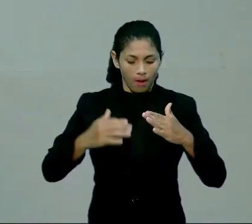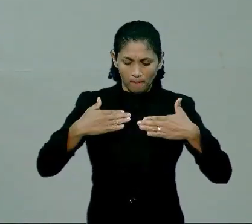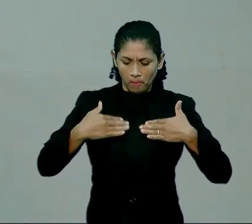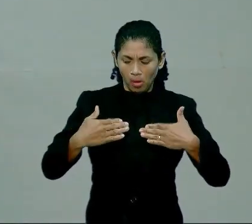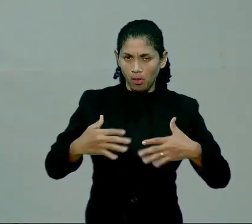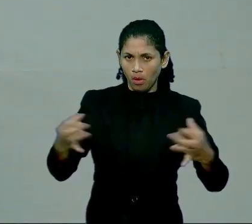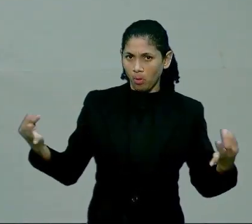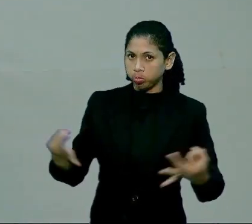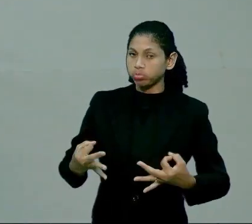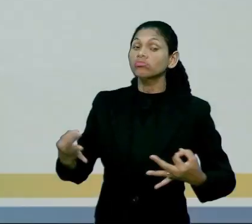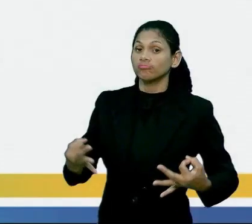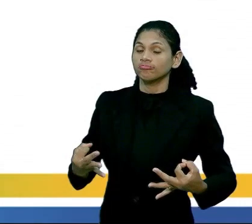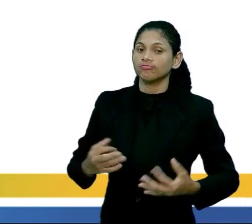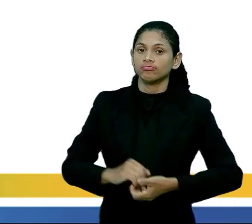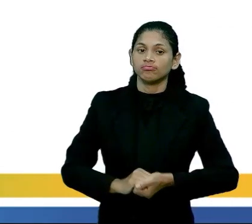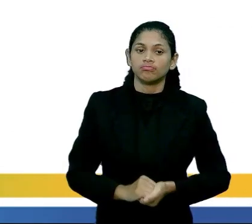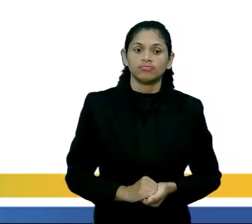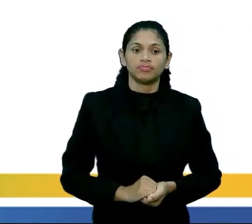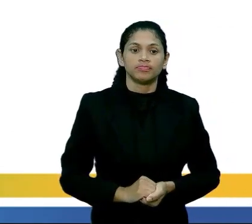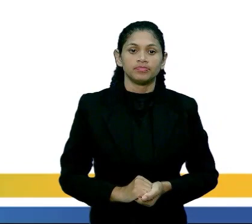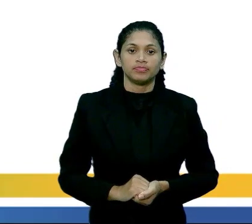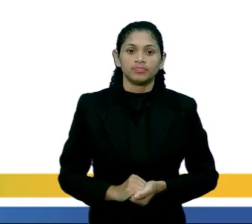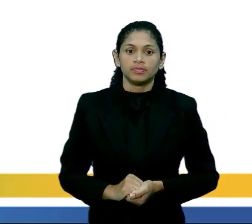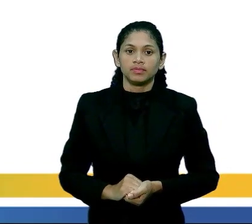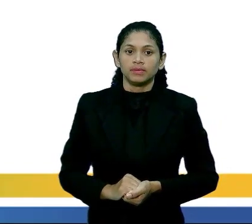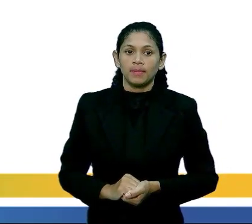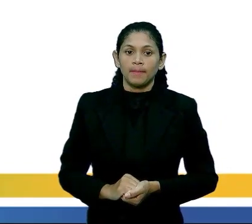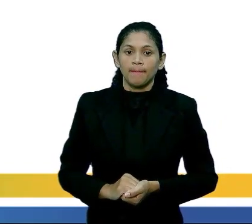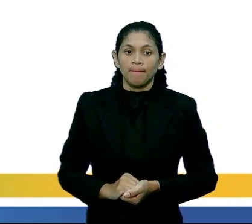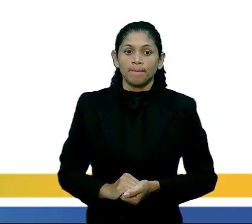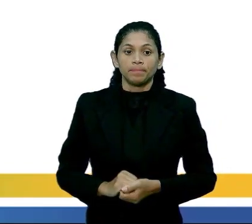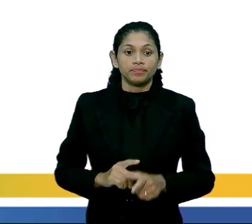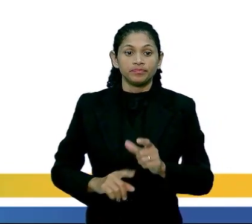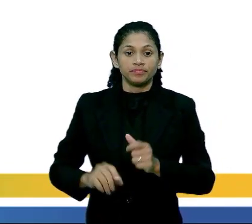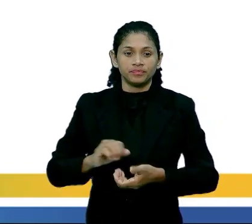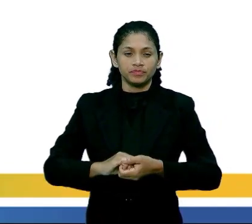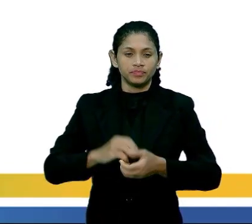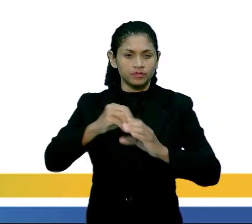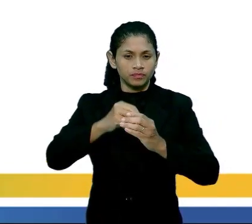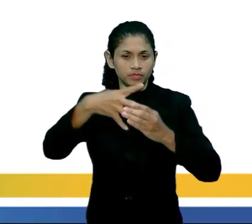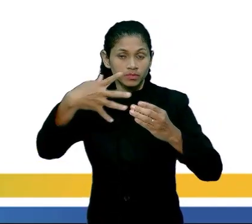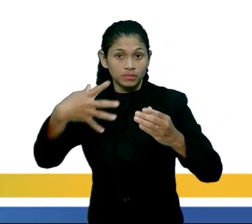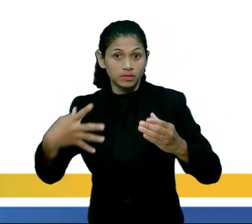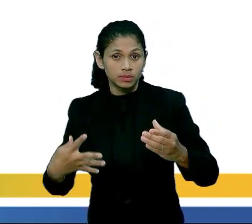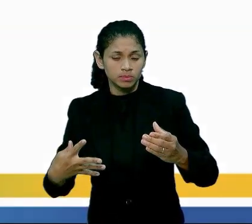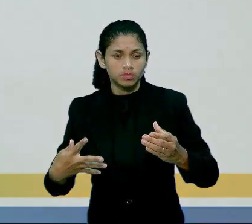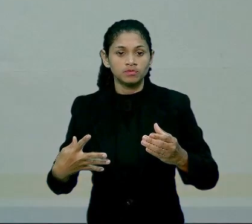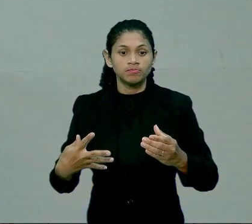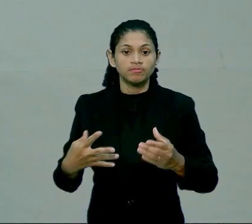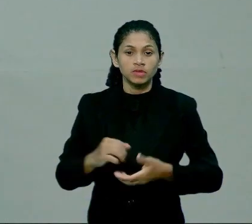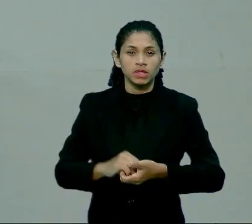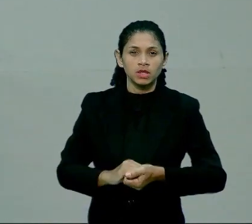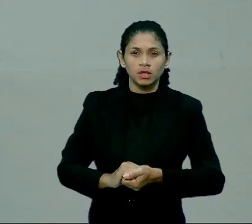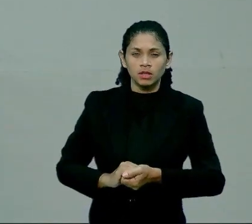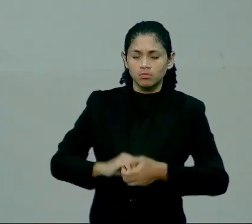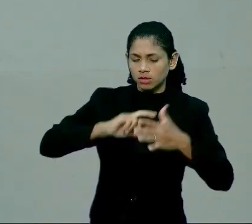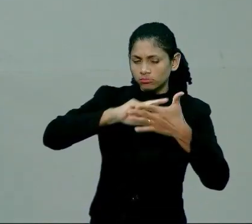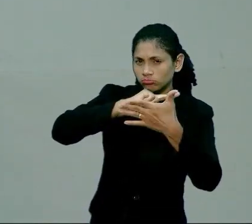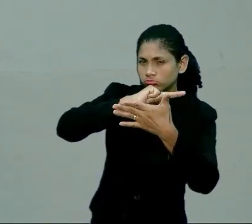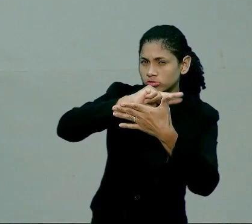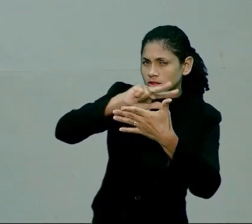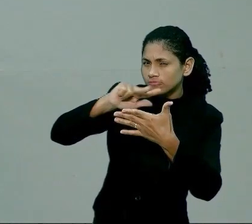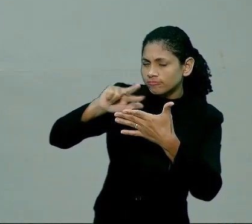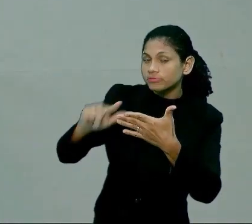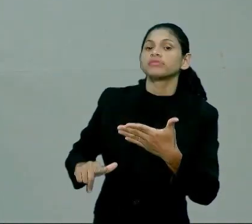consegue ter um direcionamento um pouco mais rápido, beleza? Vamos lá, ó. A alternativa A é caracterizada pela sua rica diversidade. O Brasil é um